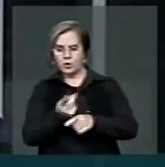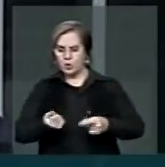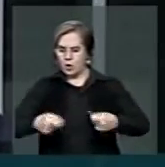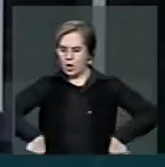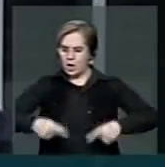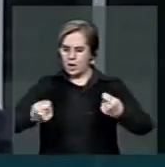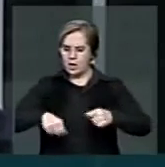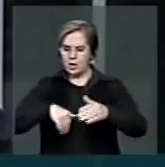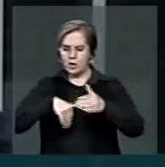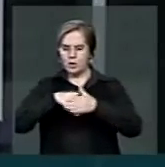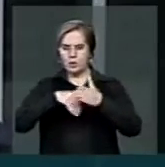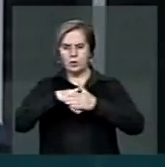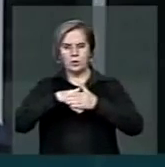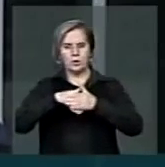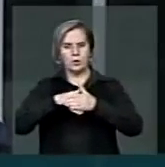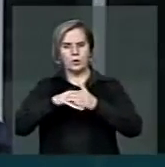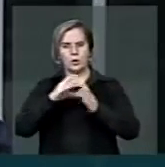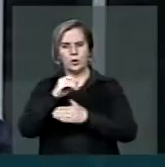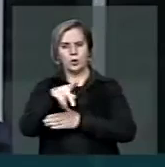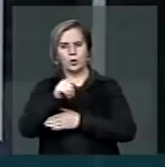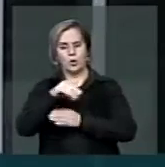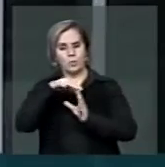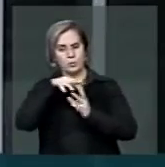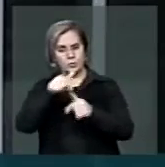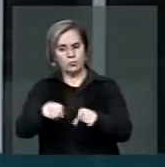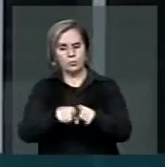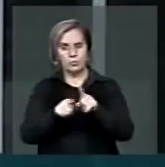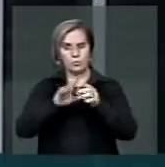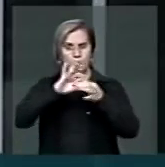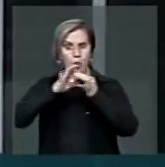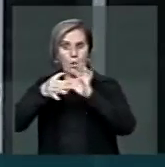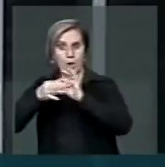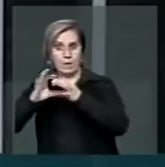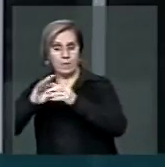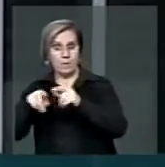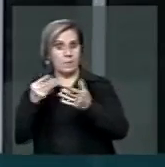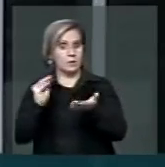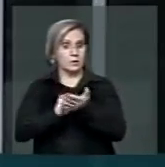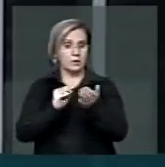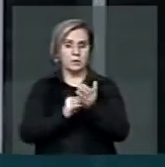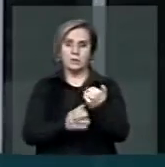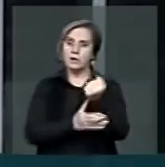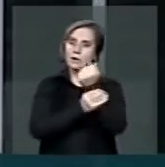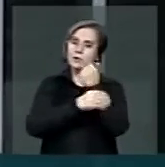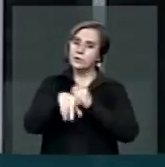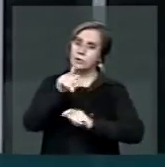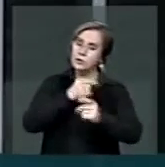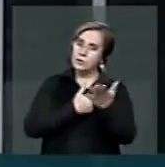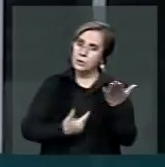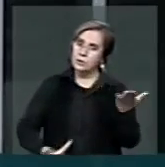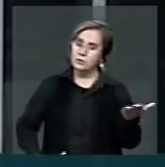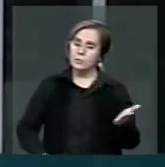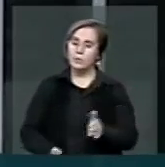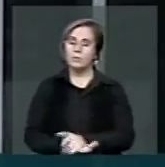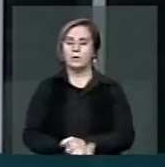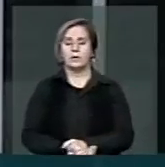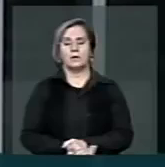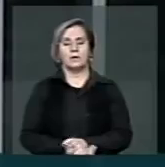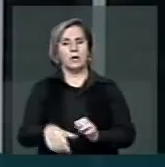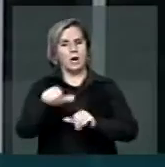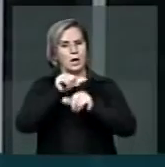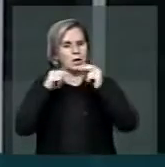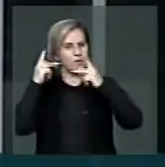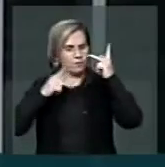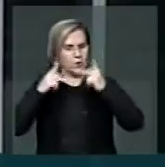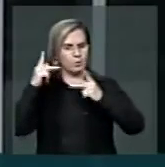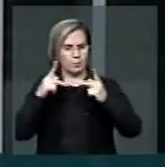do Mundo, das Olimpíadas. Contudo, ainda faltam resolver questões ligadas à segurança pública, deputado Pastor Eurico, a reforma